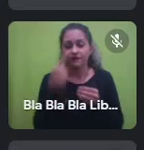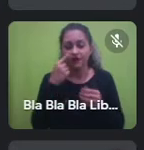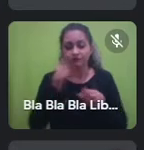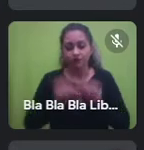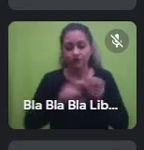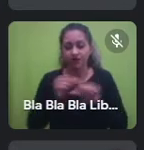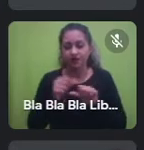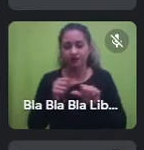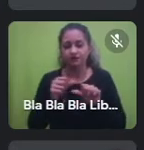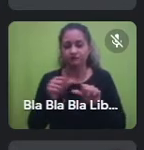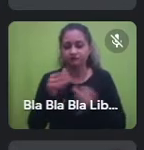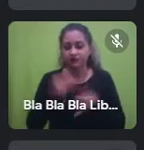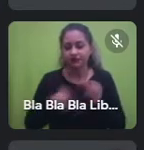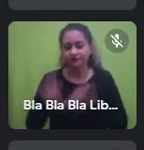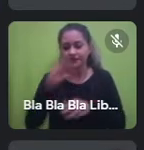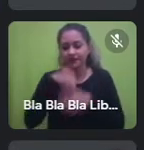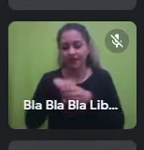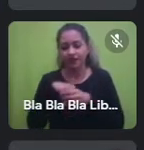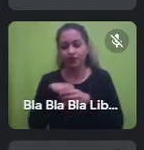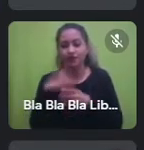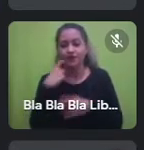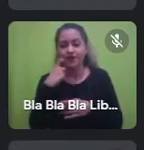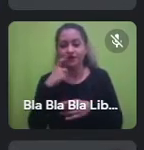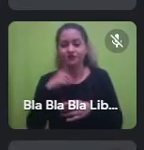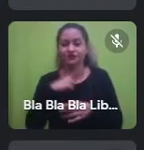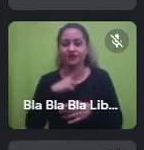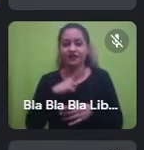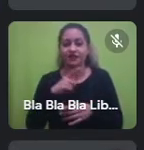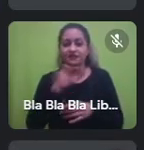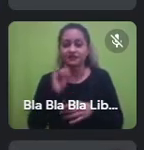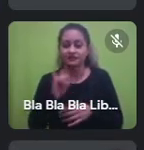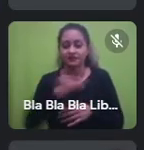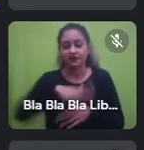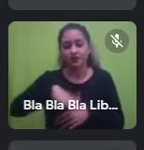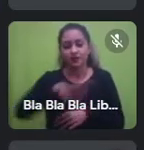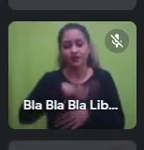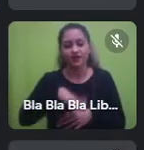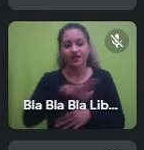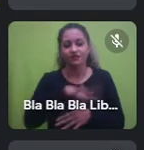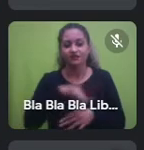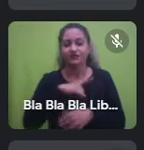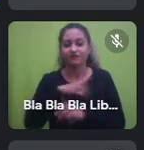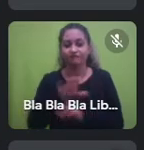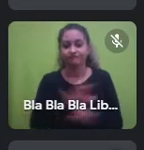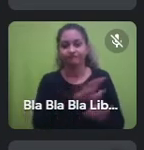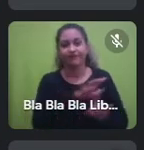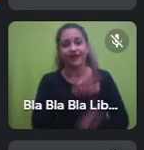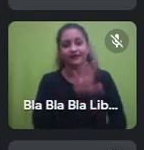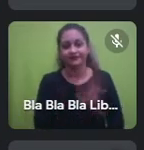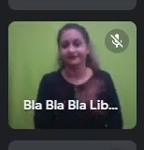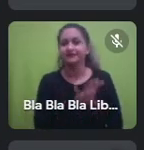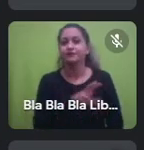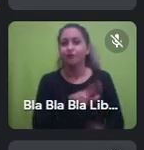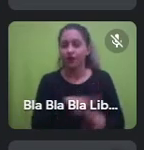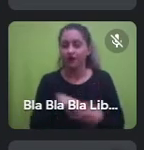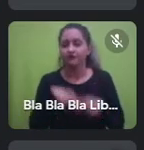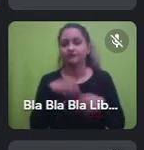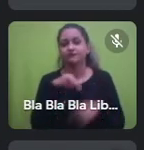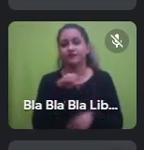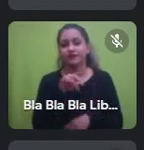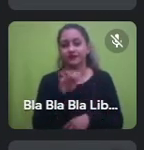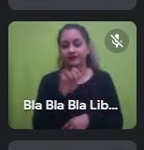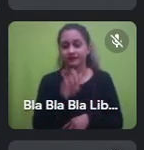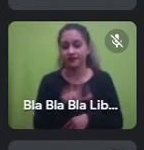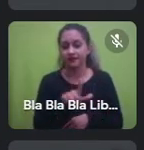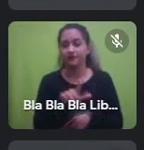biotransformação química que o peixe realiza em ambiente tão antropizado assim e com níveis elevados de metais. Tá? Então, a